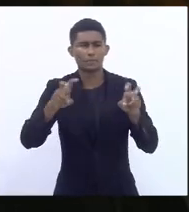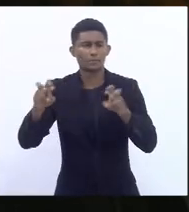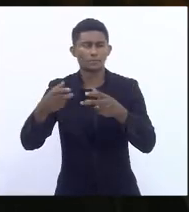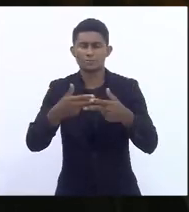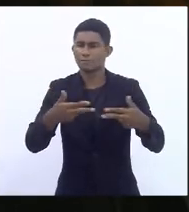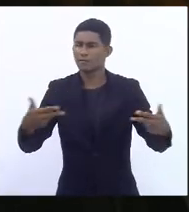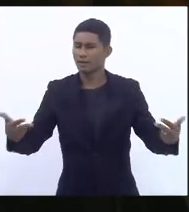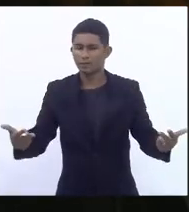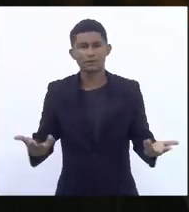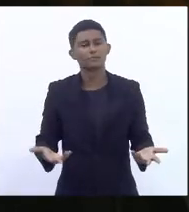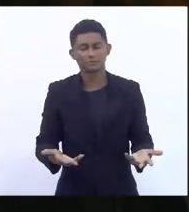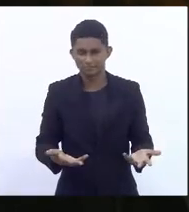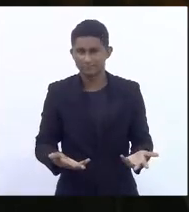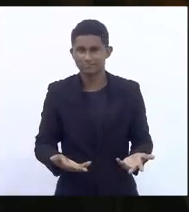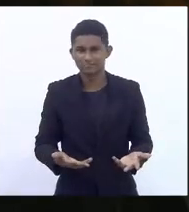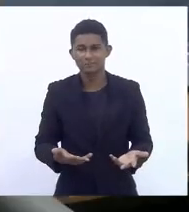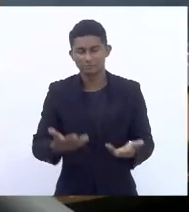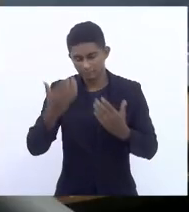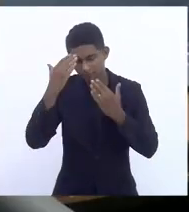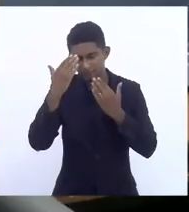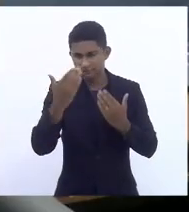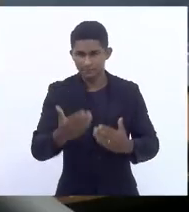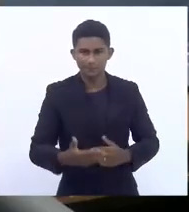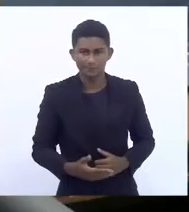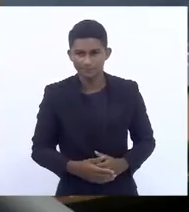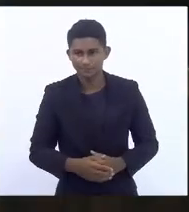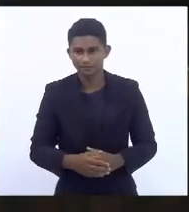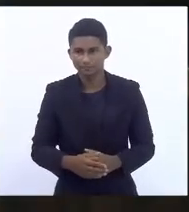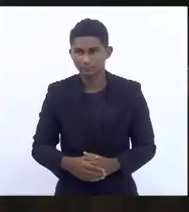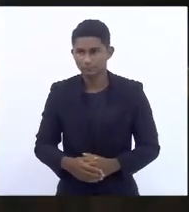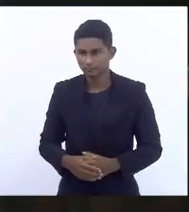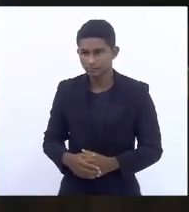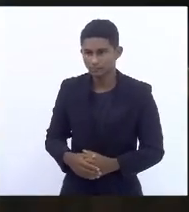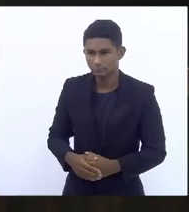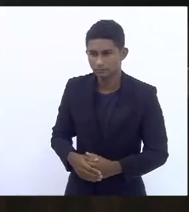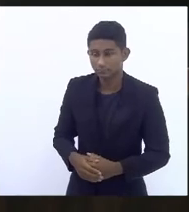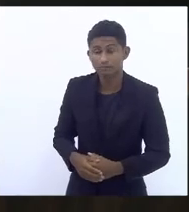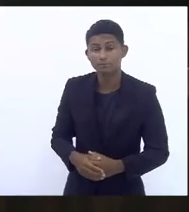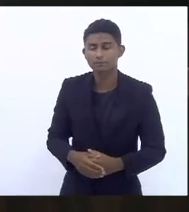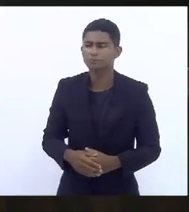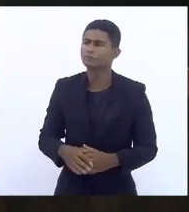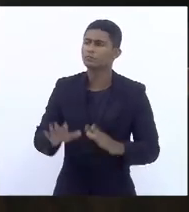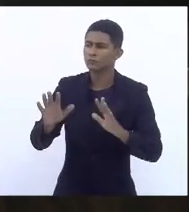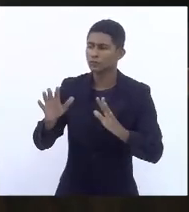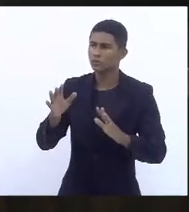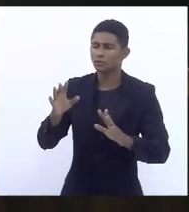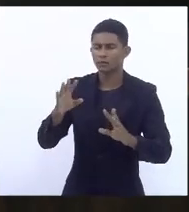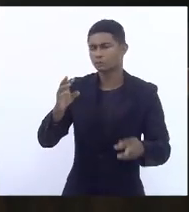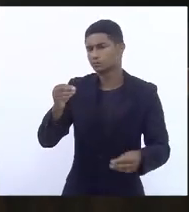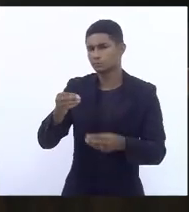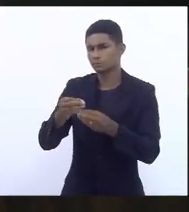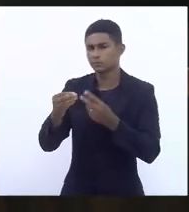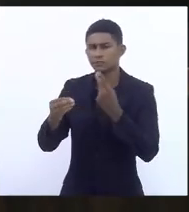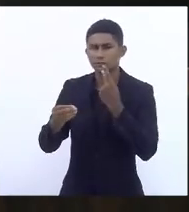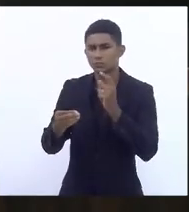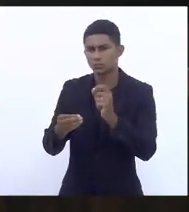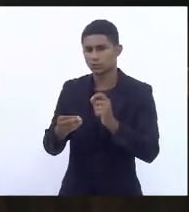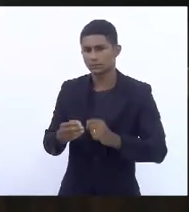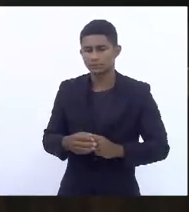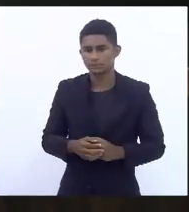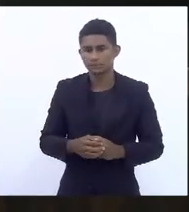ano de seu lançamento. Muito obrigado. Deputado Valdec, apenas fazer uma observação. Existe dentro